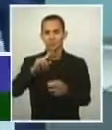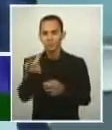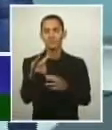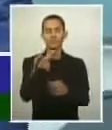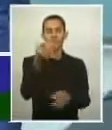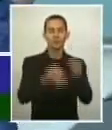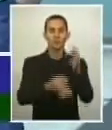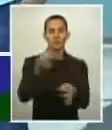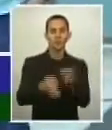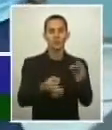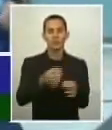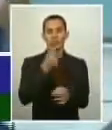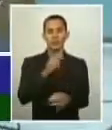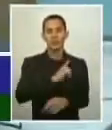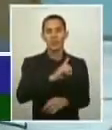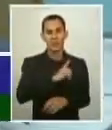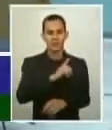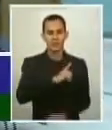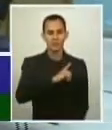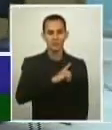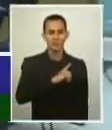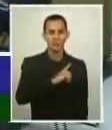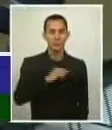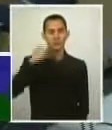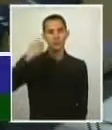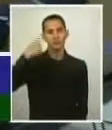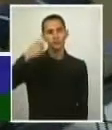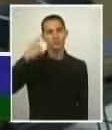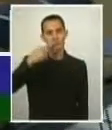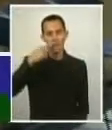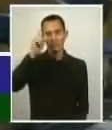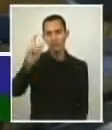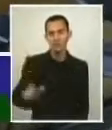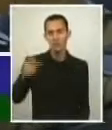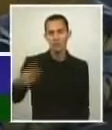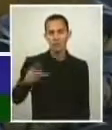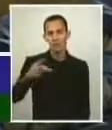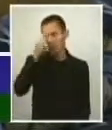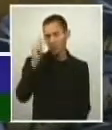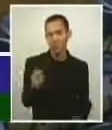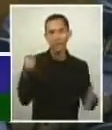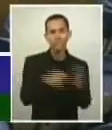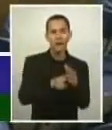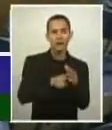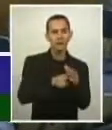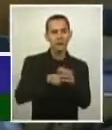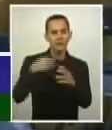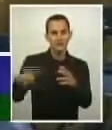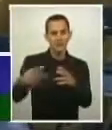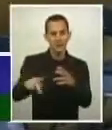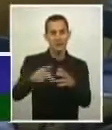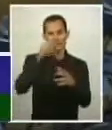do juiz do Delegado o advogado de uma pessoa recorre para que a